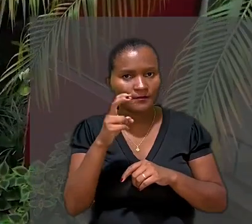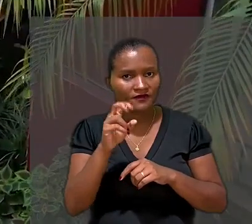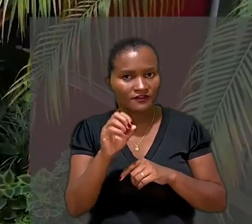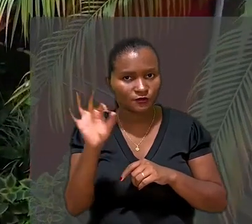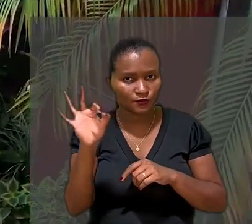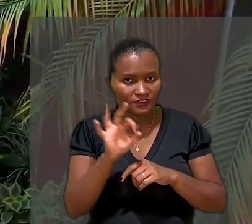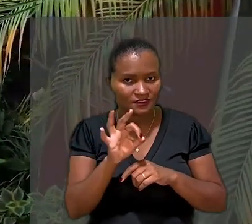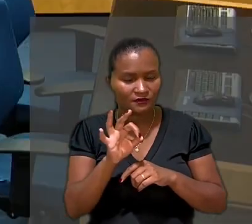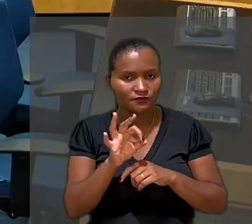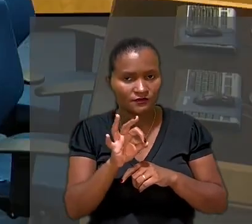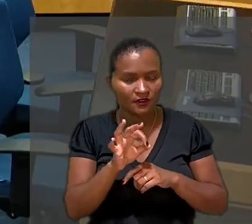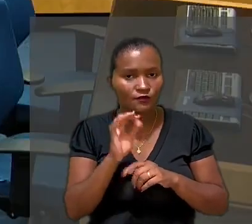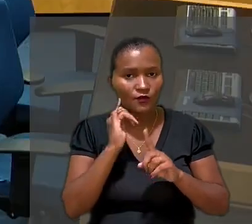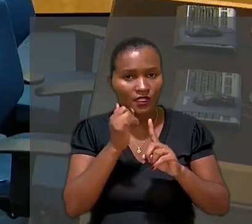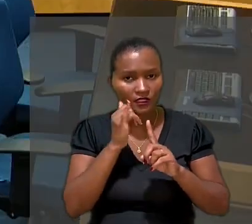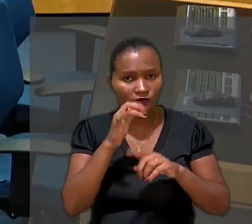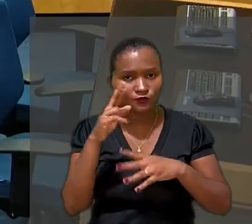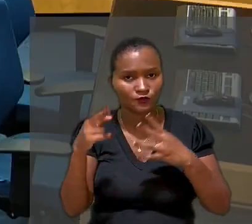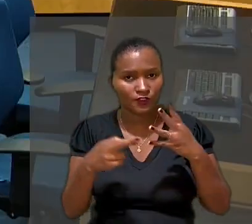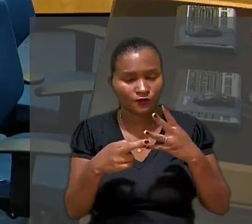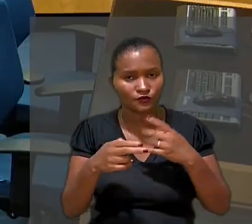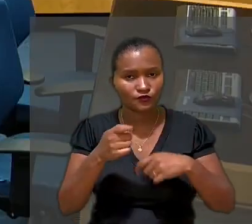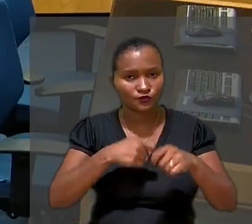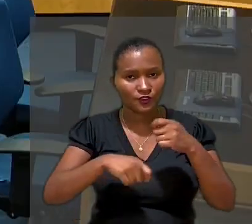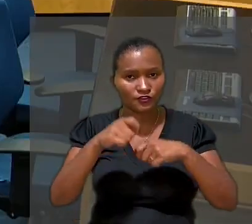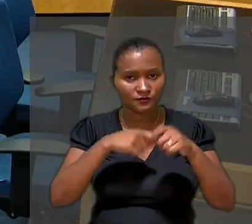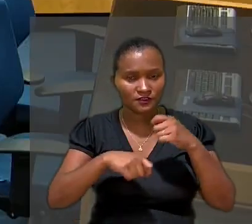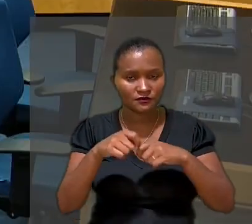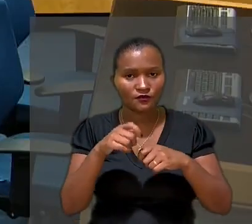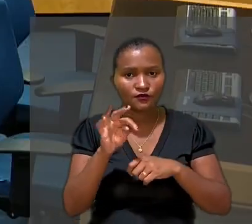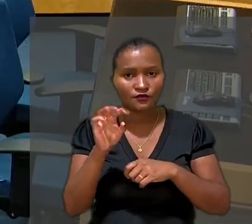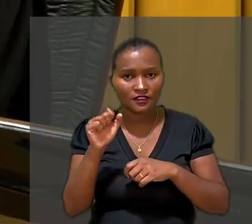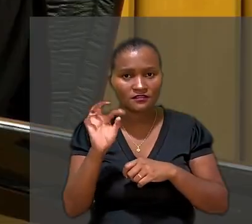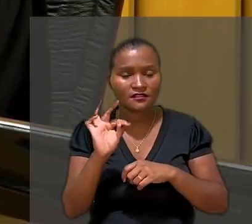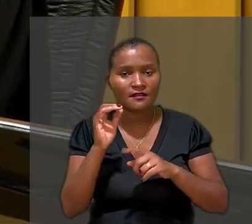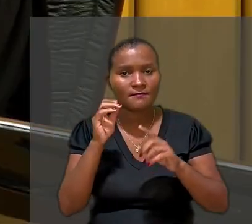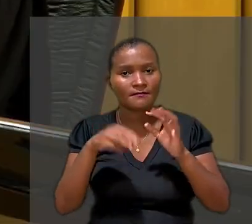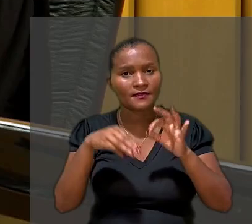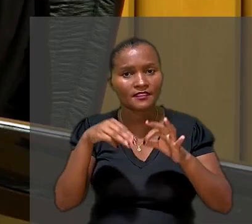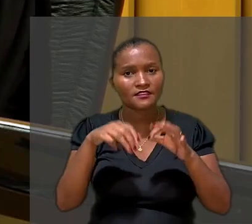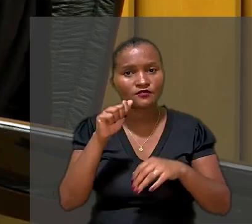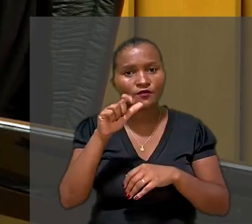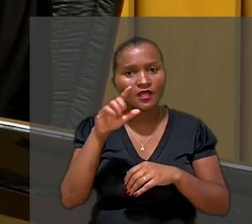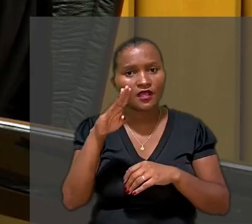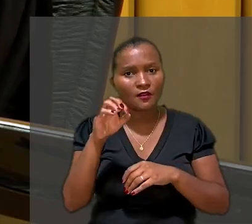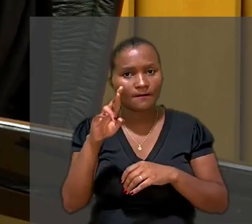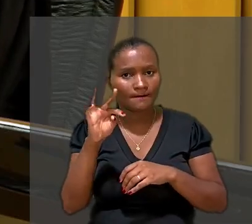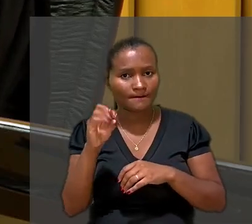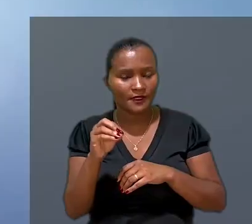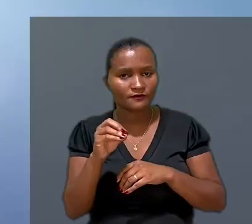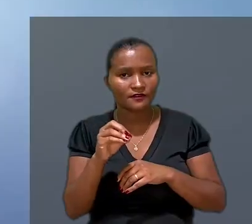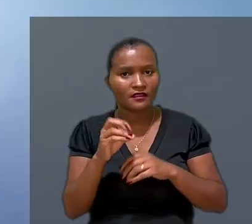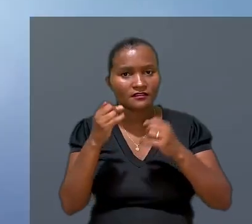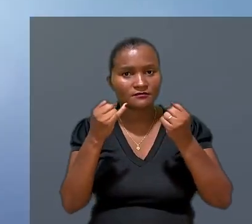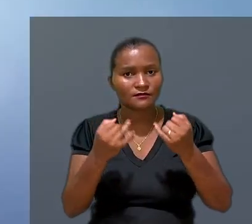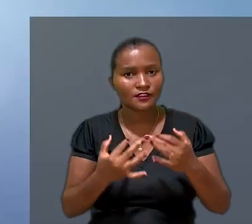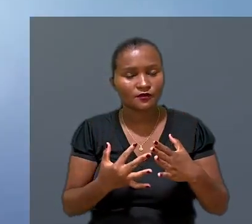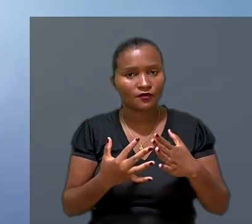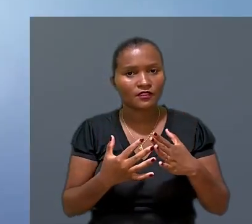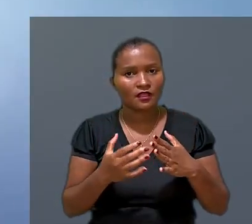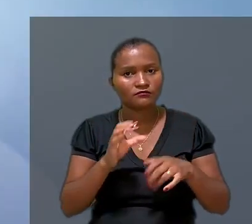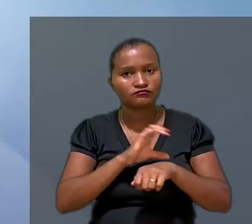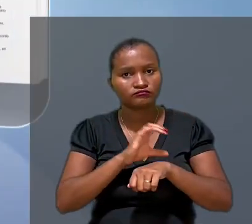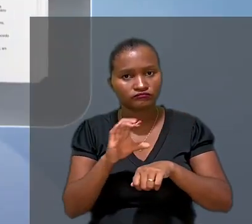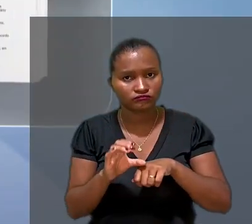para 20%. O relator do recurso do administrador no TST foi o ministro Alberto Balazeiro. Ele explicou que o